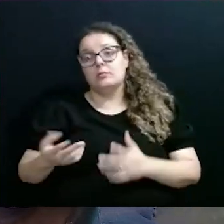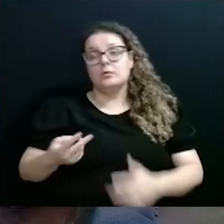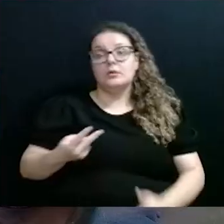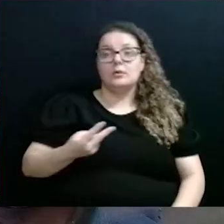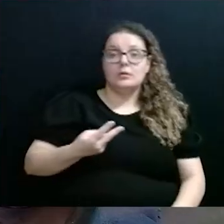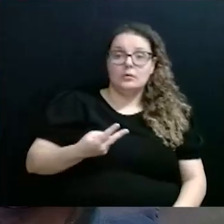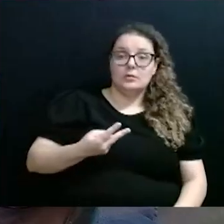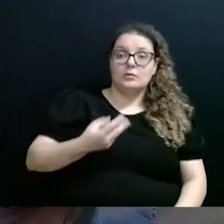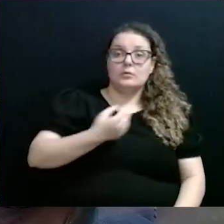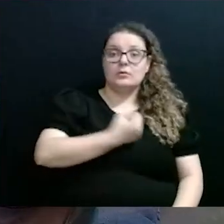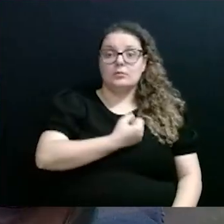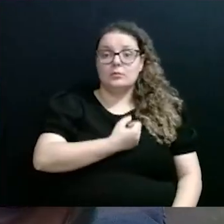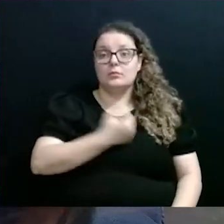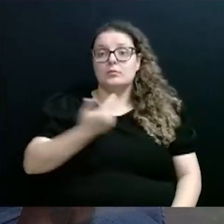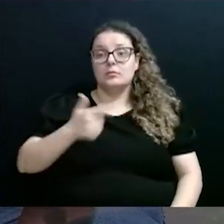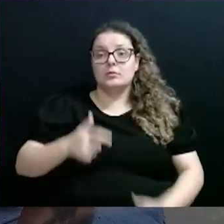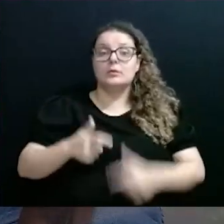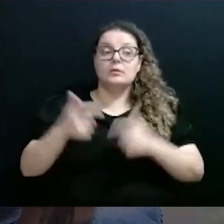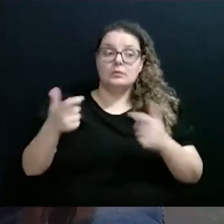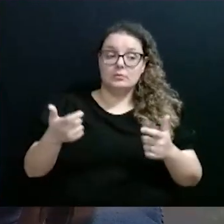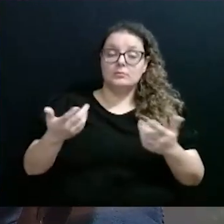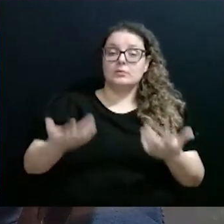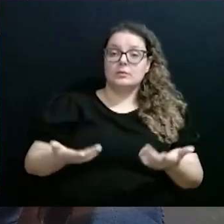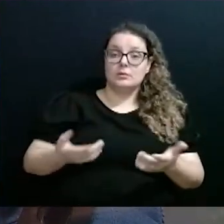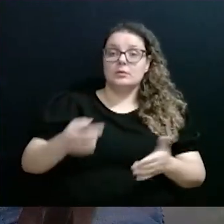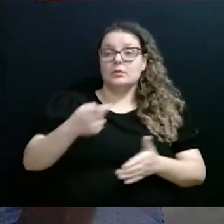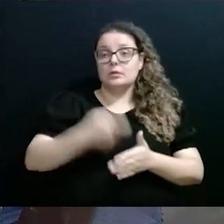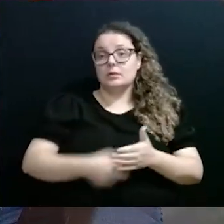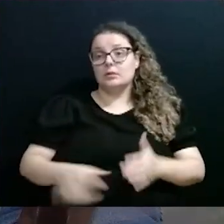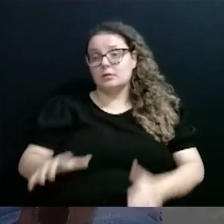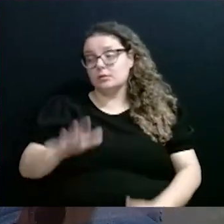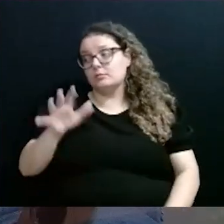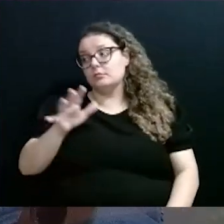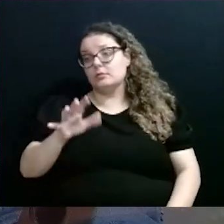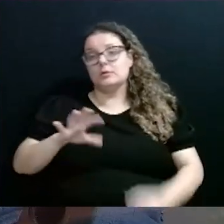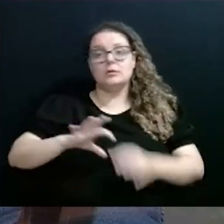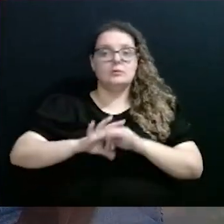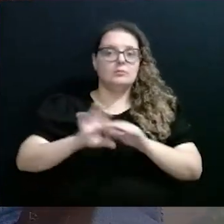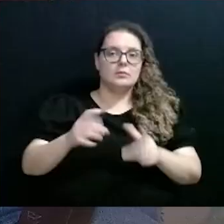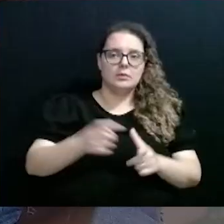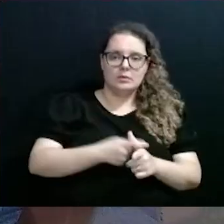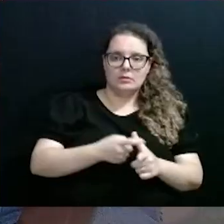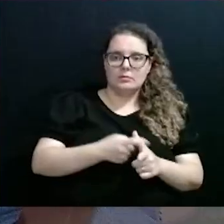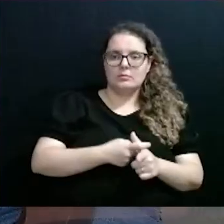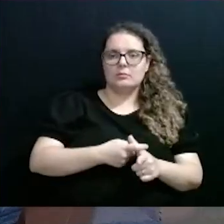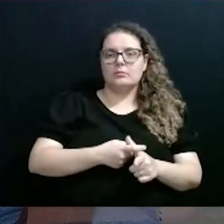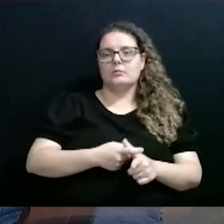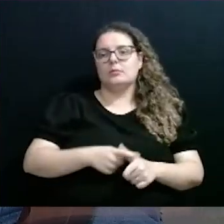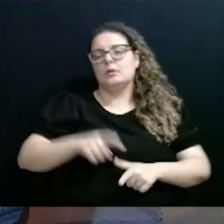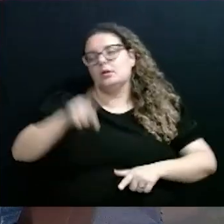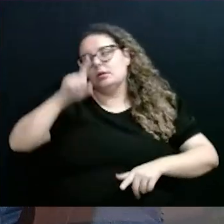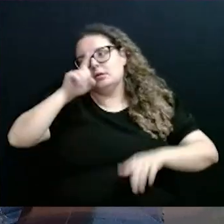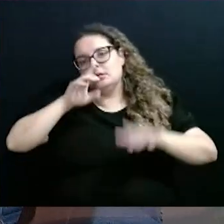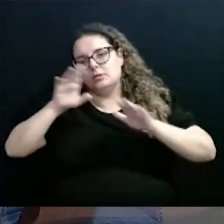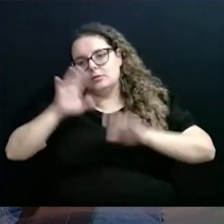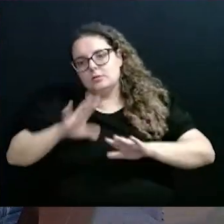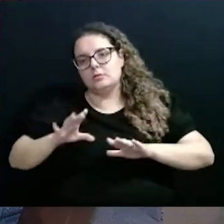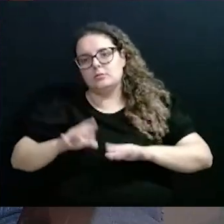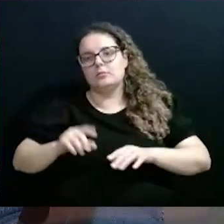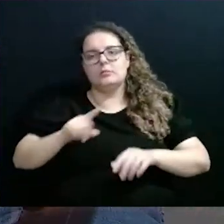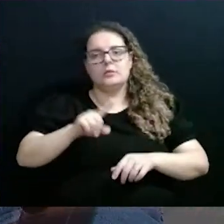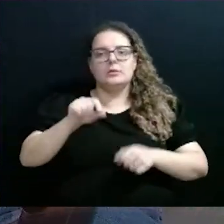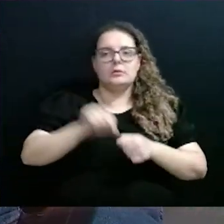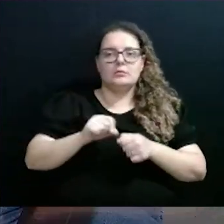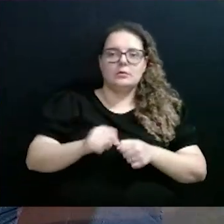2 dígitos, ainda muito alto. Então, como a taxa de juros está alta, se livrar das dívidas e tomar muito cuidado para não